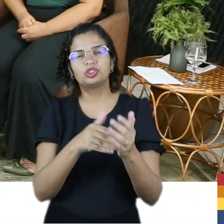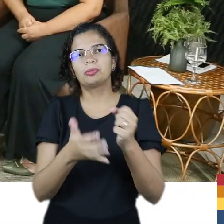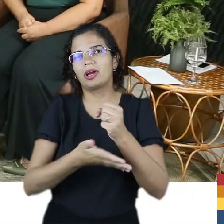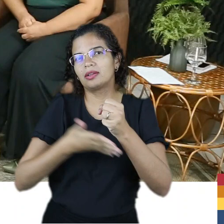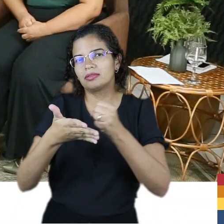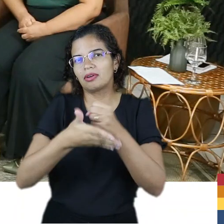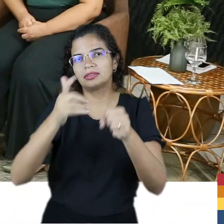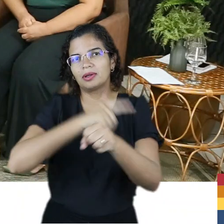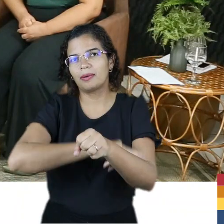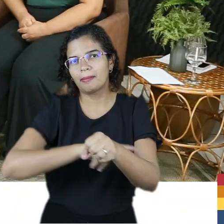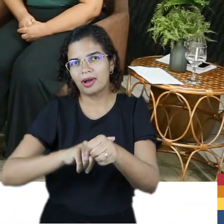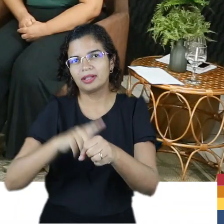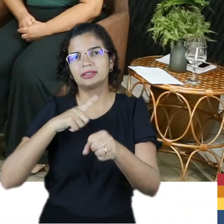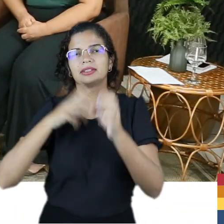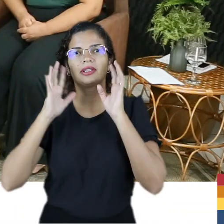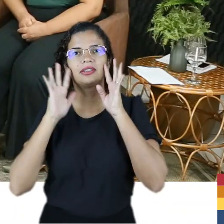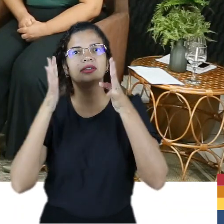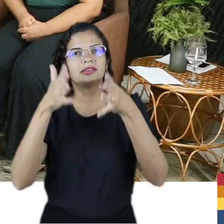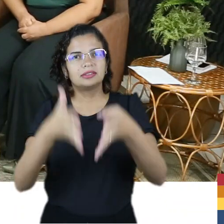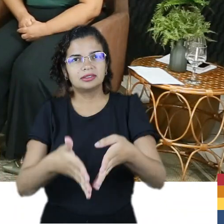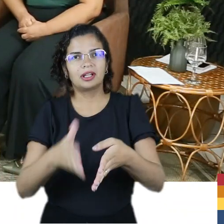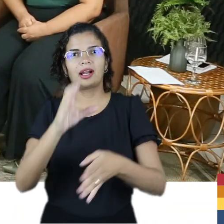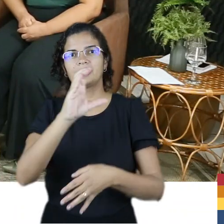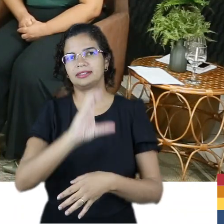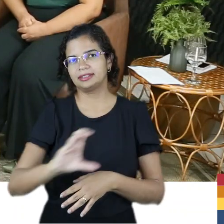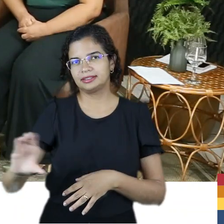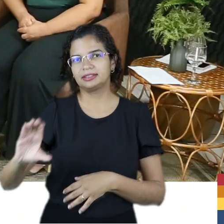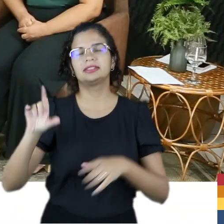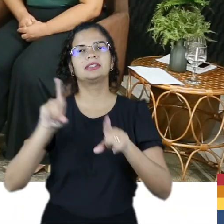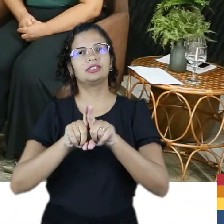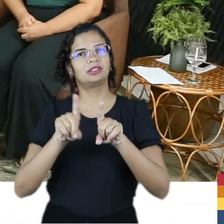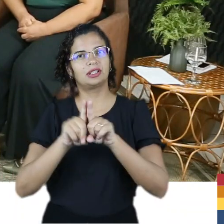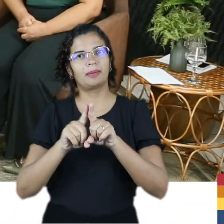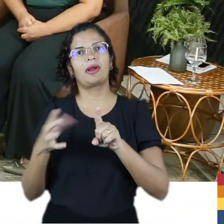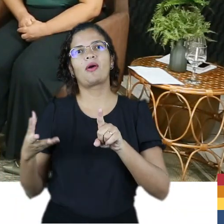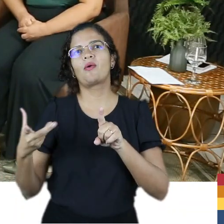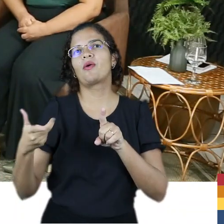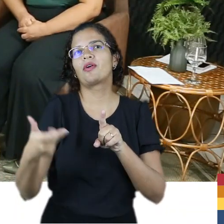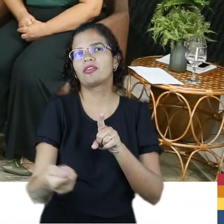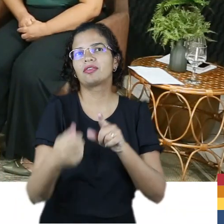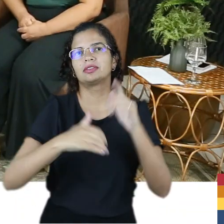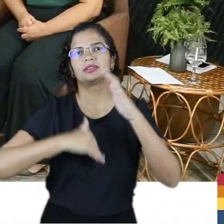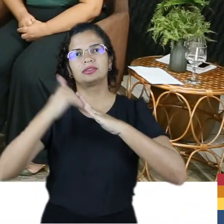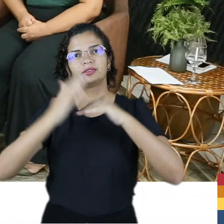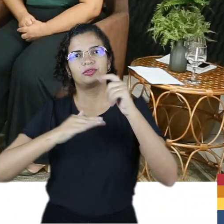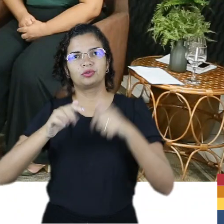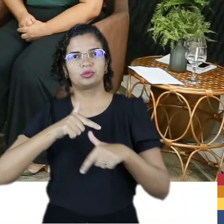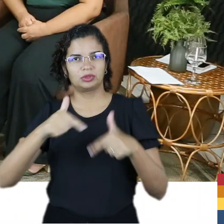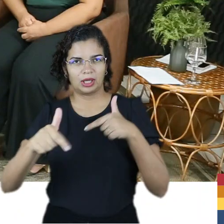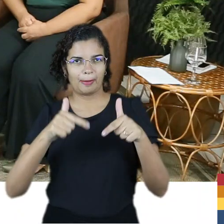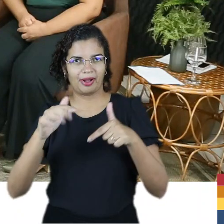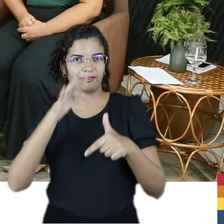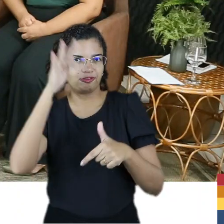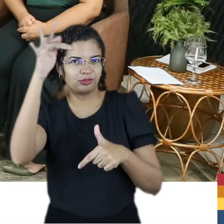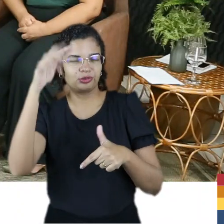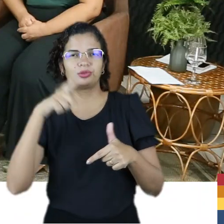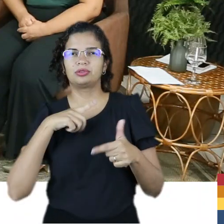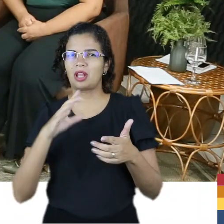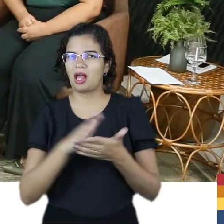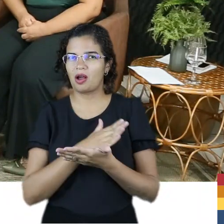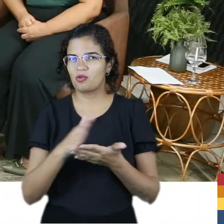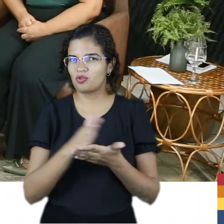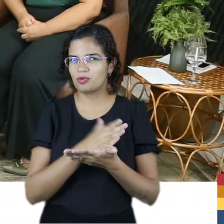Saviani com a sua pedagogia histórico-crítica, não é verdade? Então, quando a gente parte para o outro documento que também é fundamental